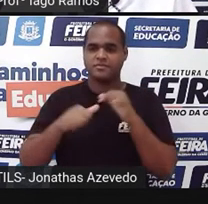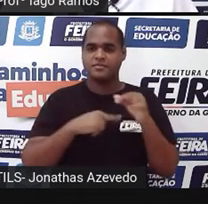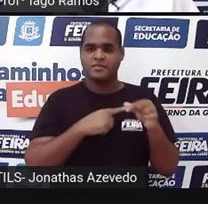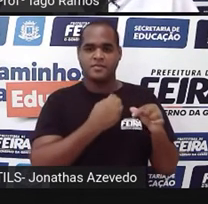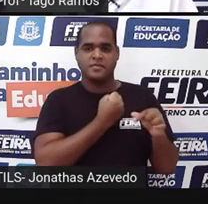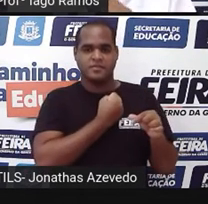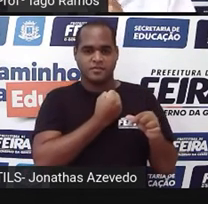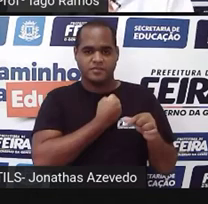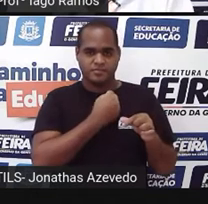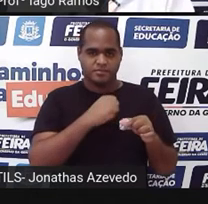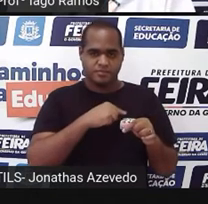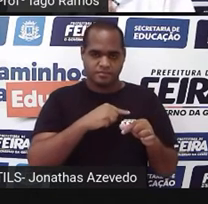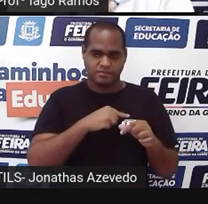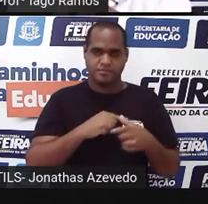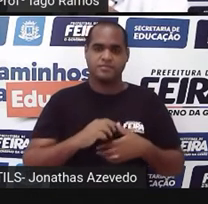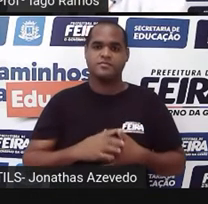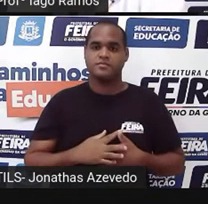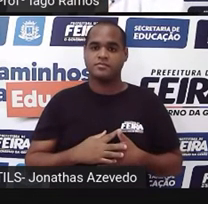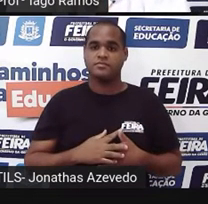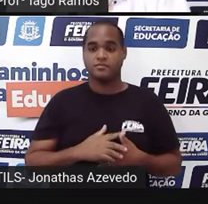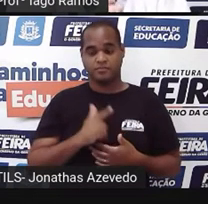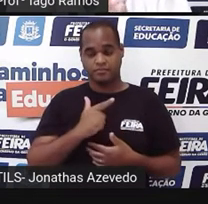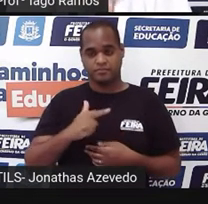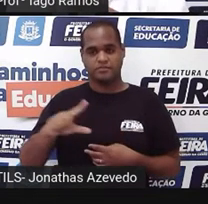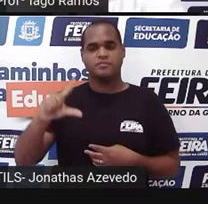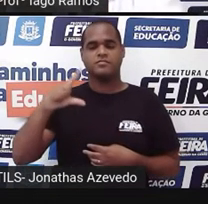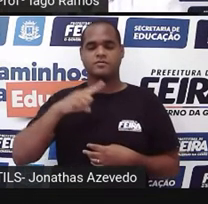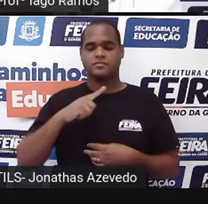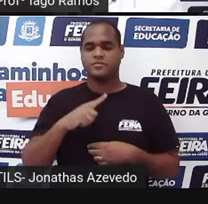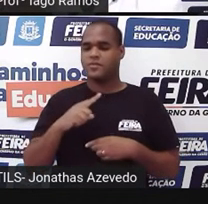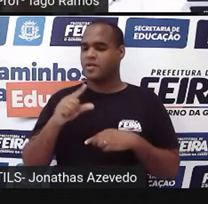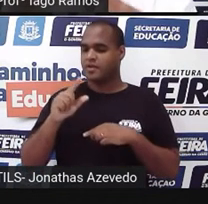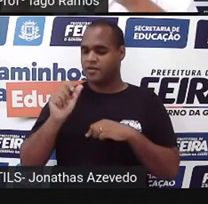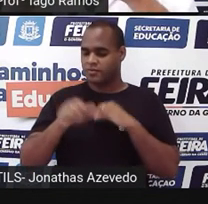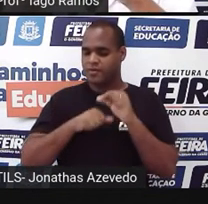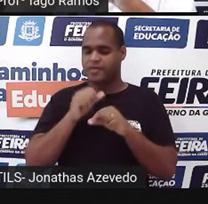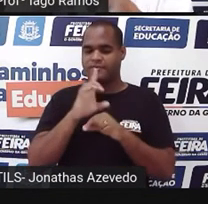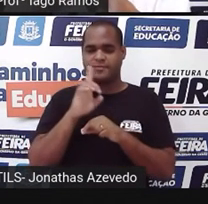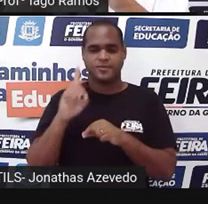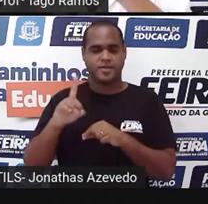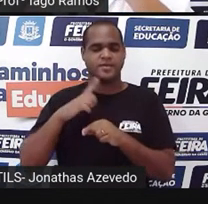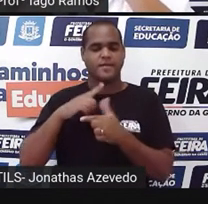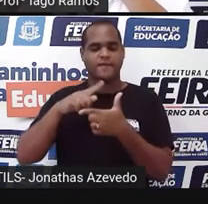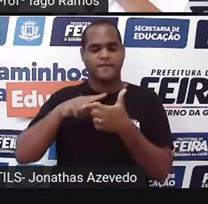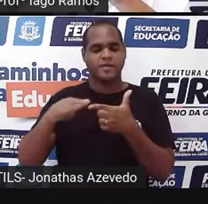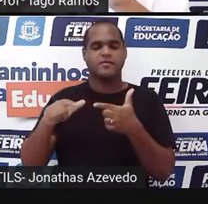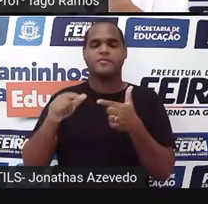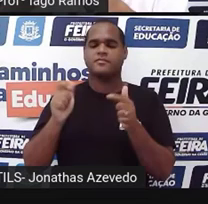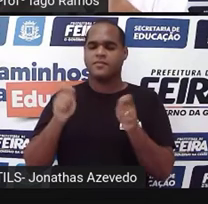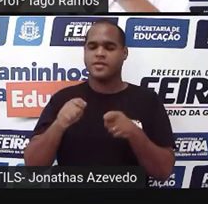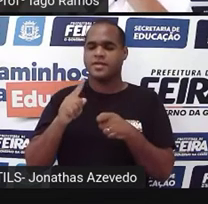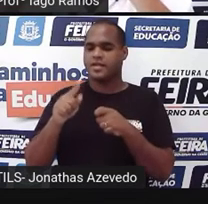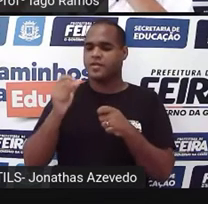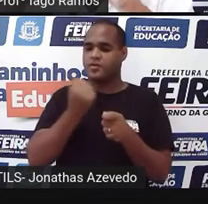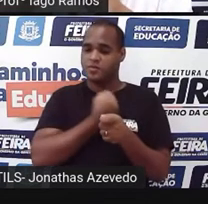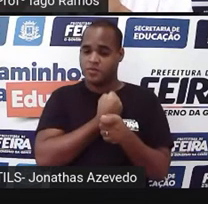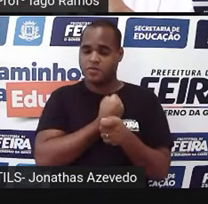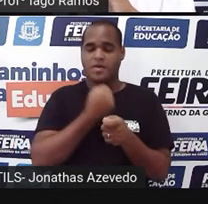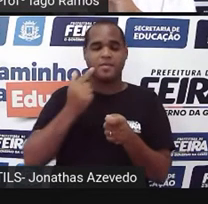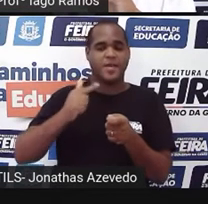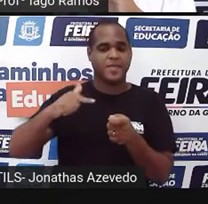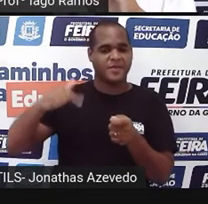esses números que depois da vírgula à direita da, os números se repetem